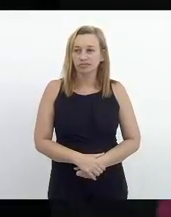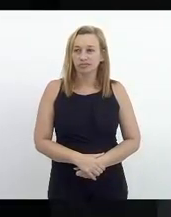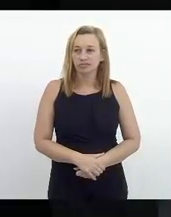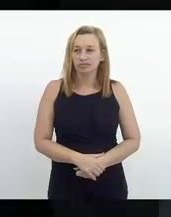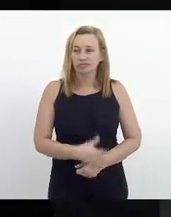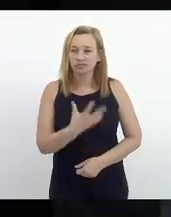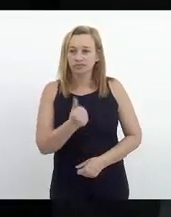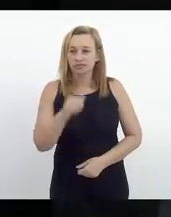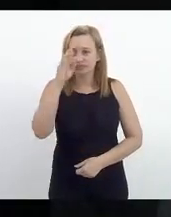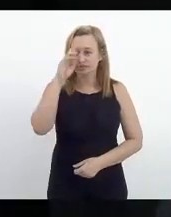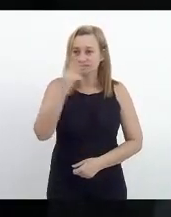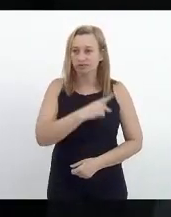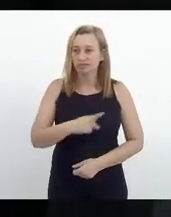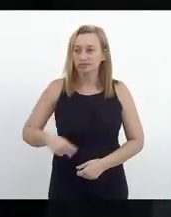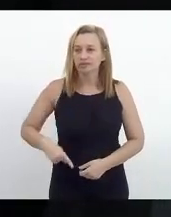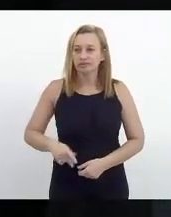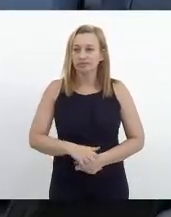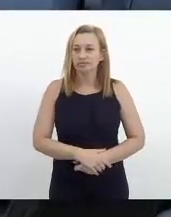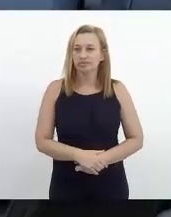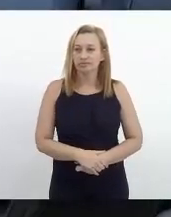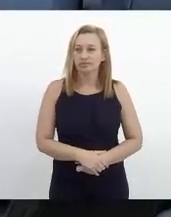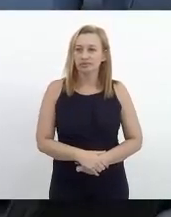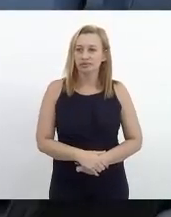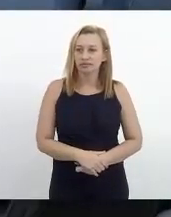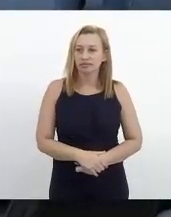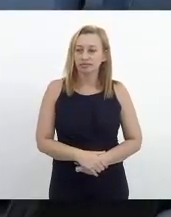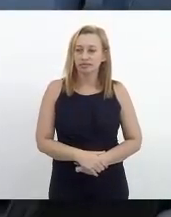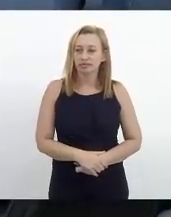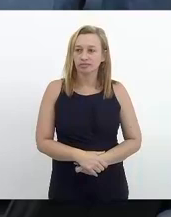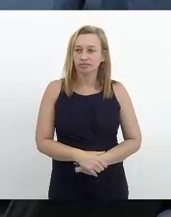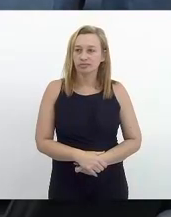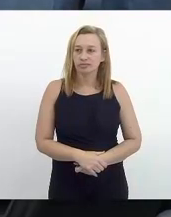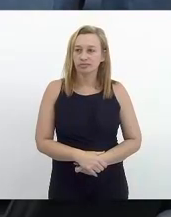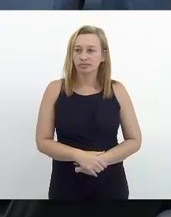Parecer favorável, senhor presidente.